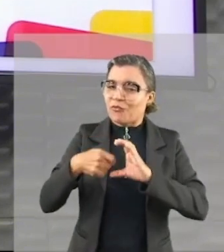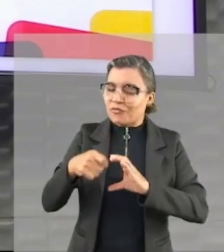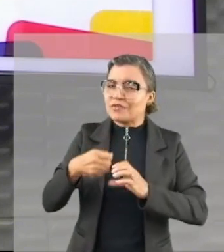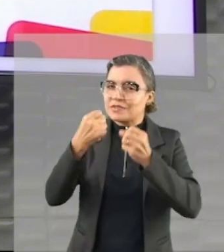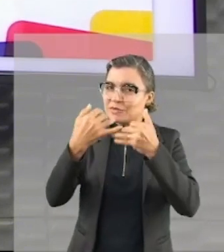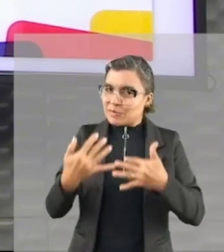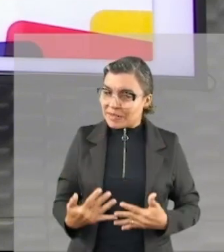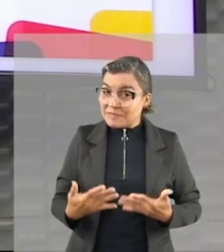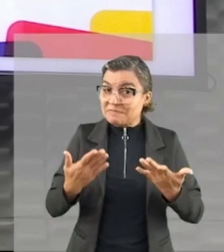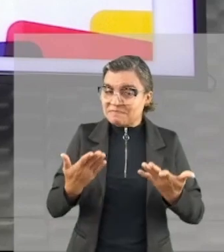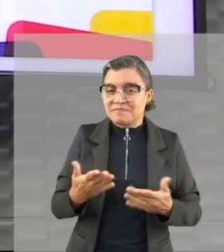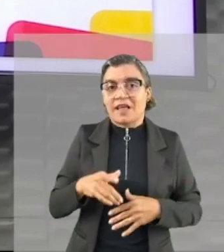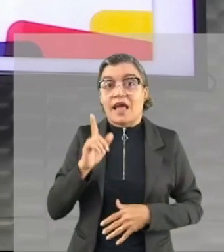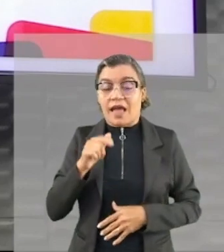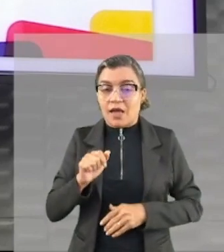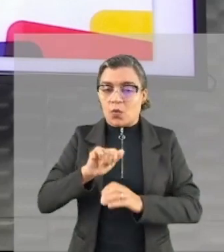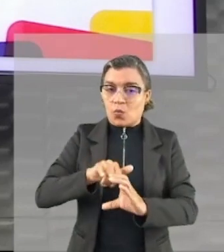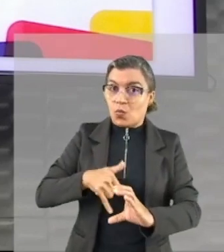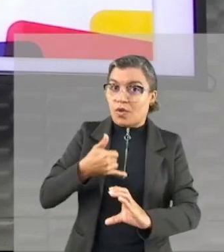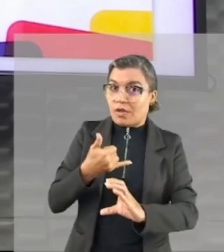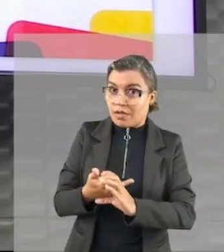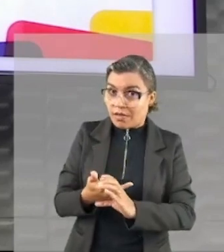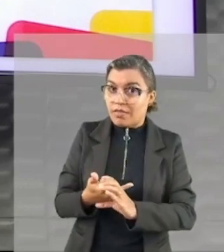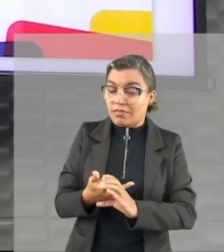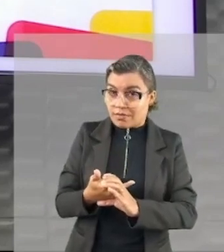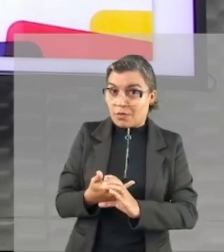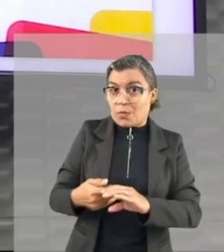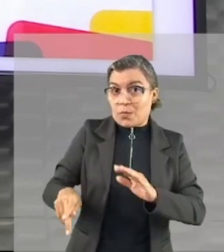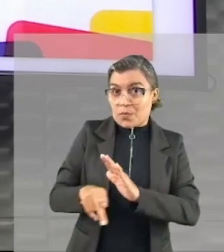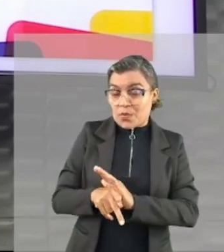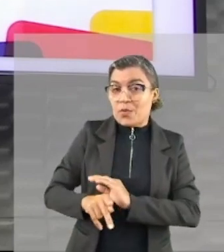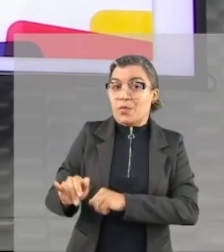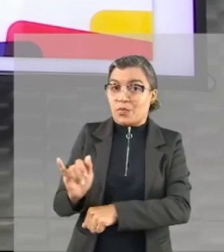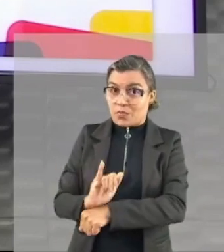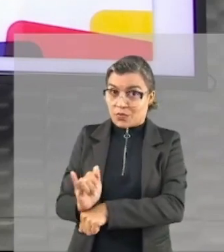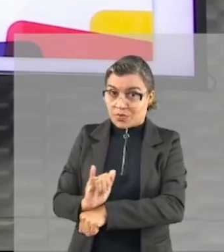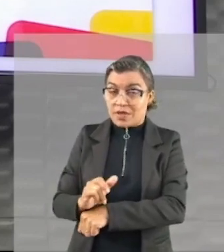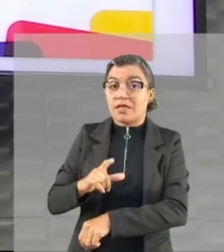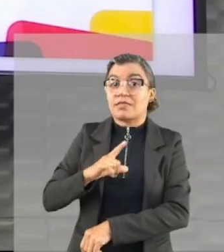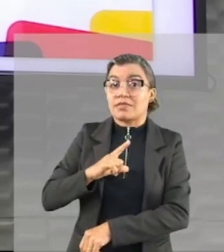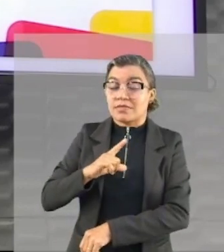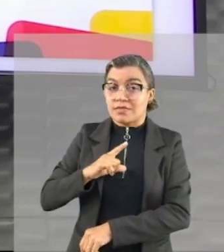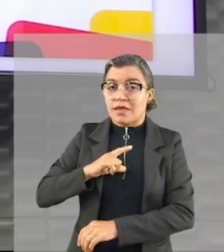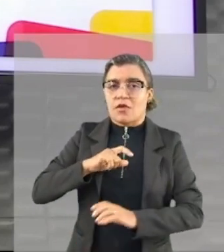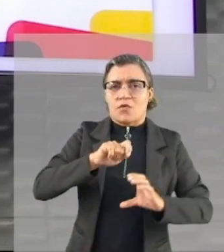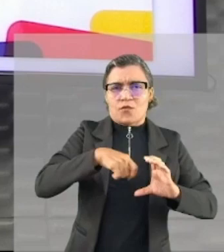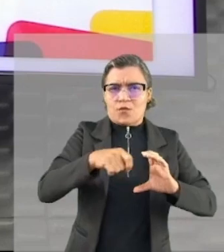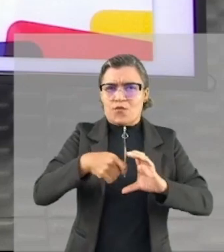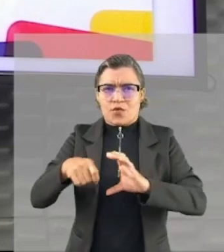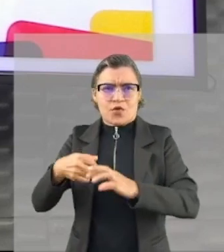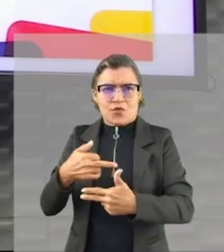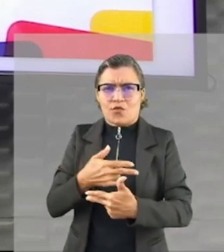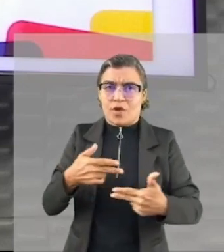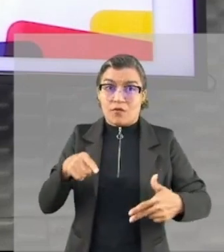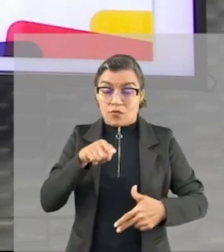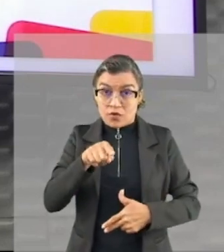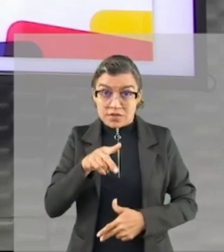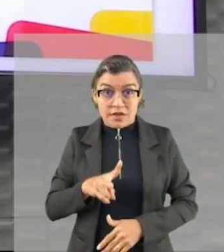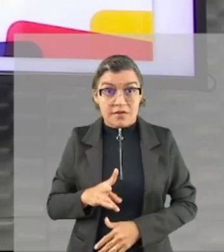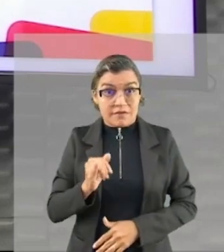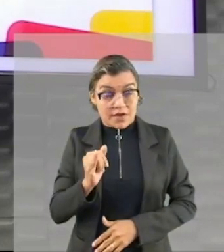É um canal do YouTube, onde você tem uma videoteca lá para você que vai fazer